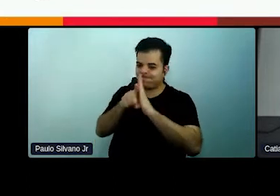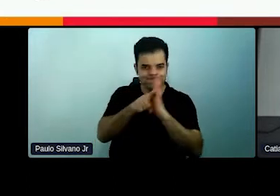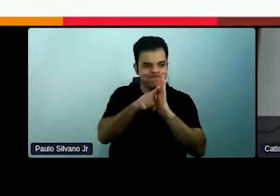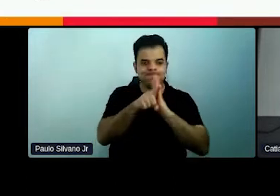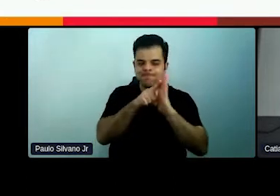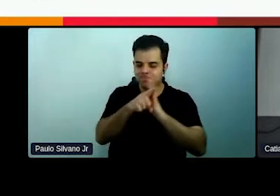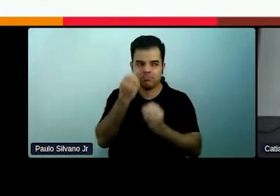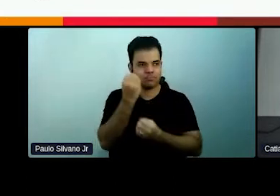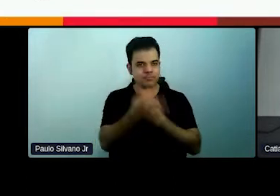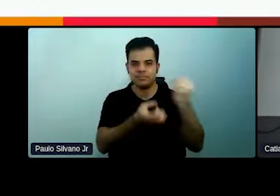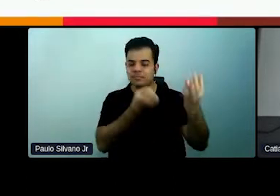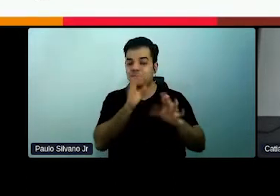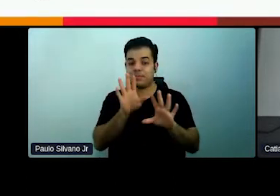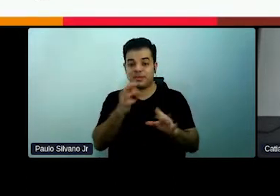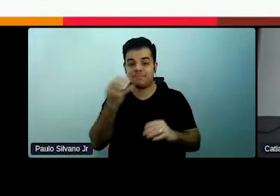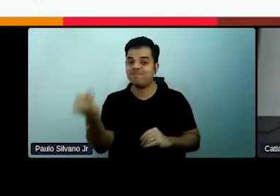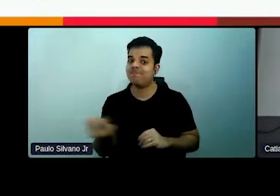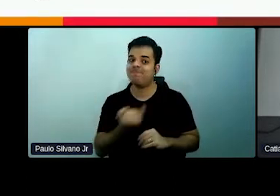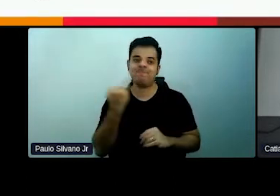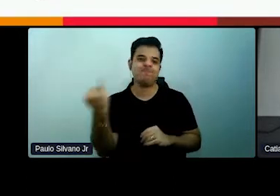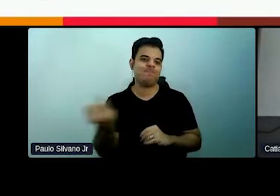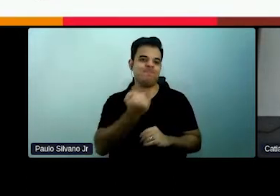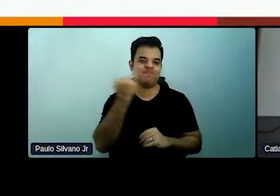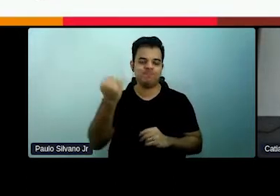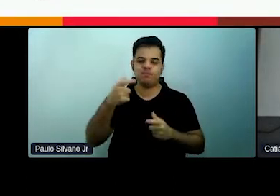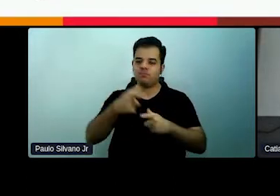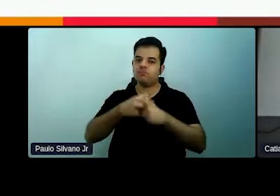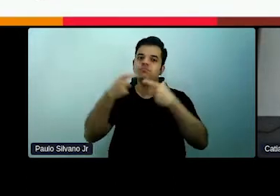muito importante que dentro das políticas públicas,